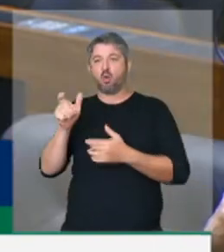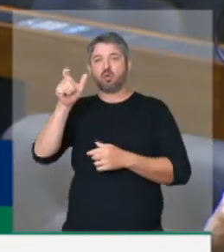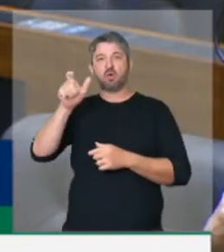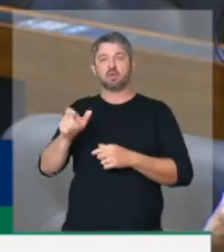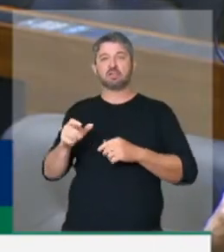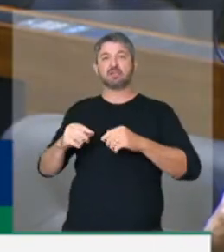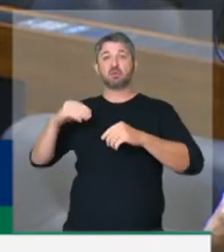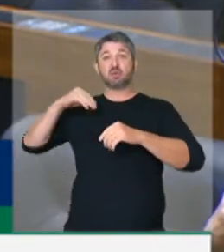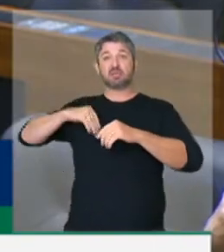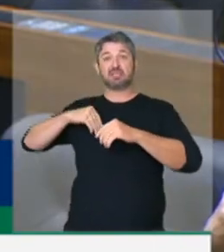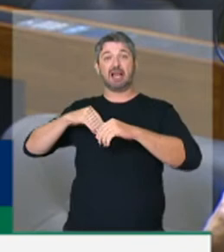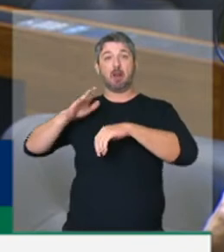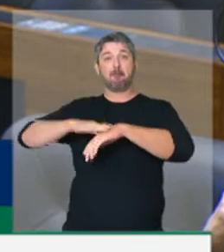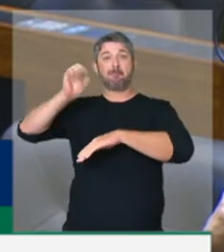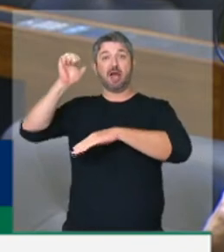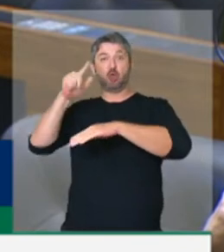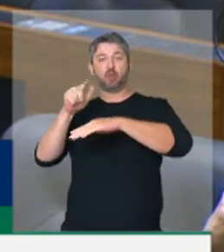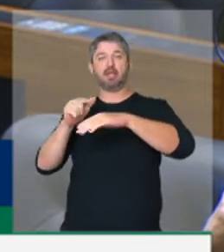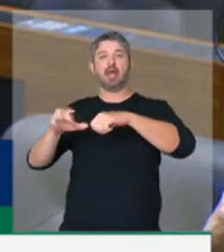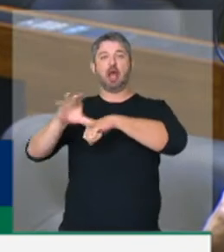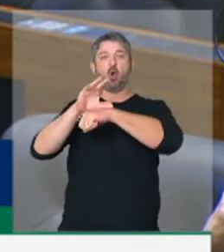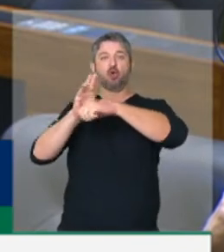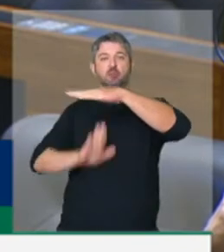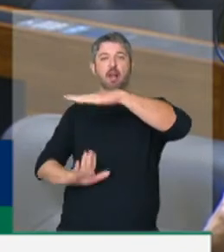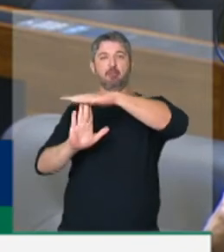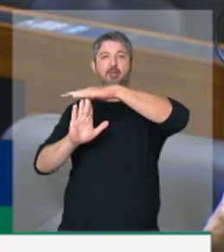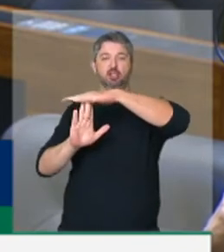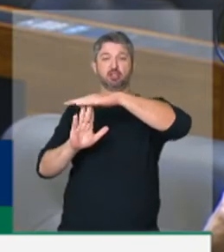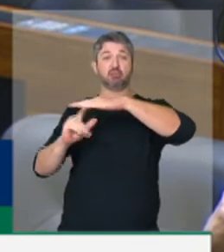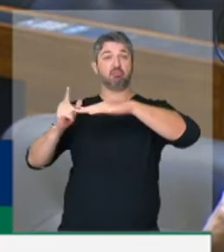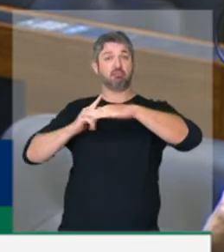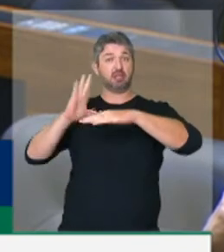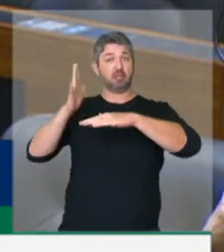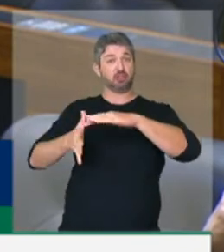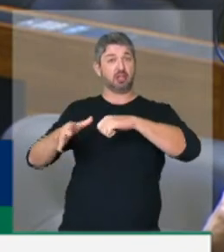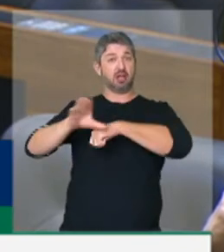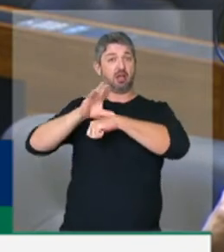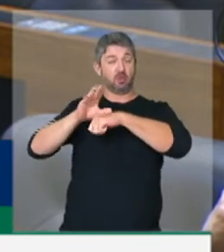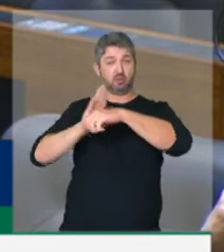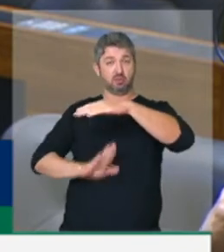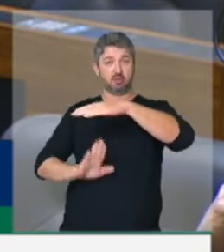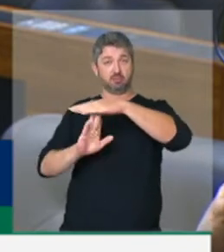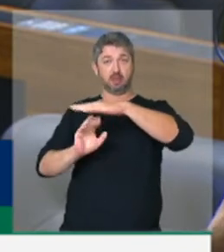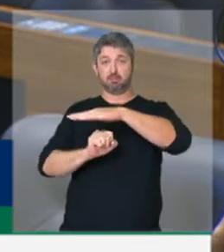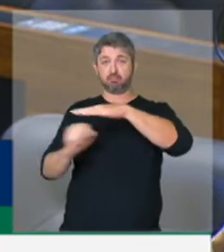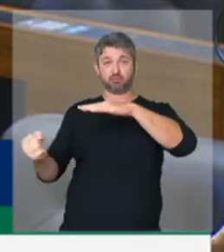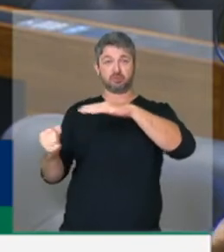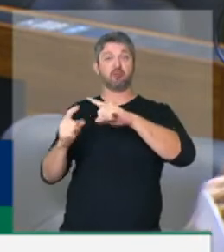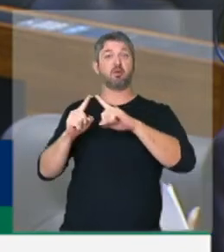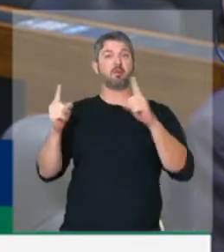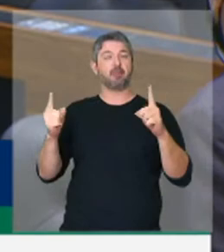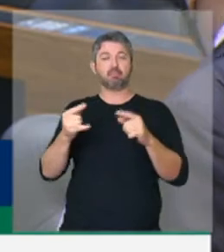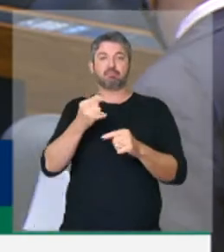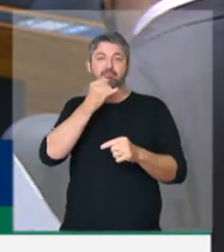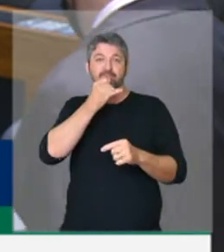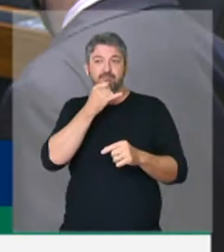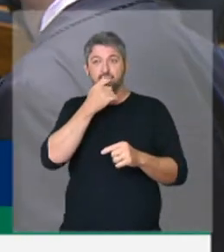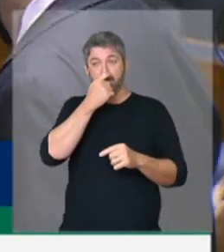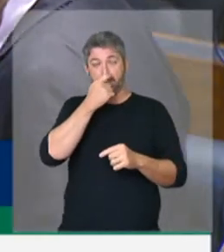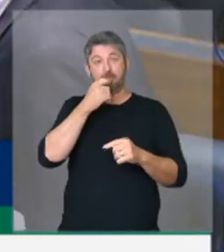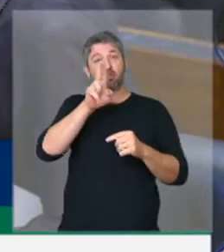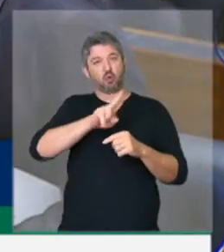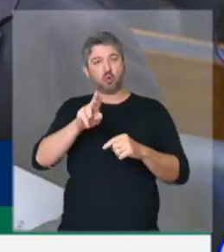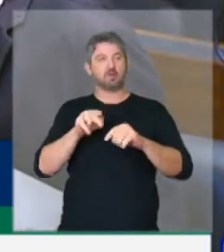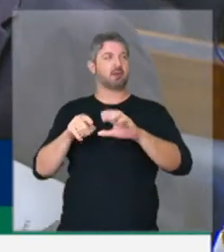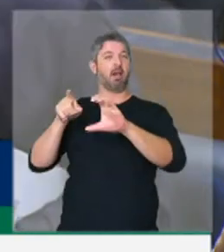do que o teto constitucional. Já está previsto na Constituição que não é possível, mas infelizmente utilizam os